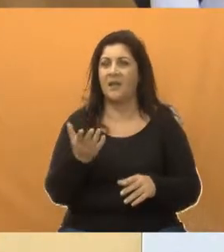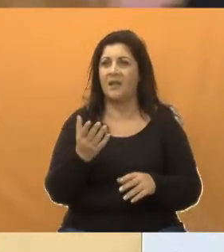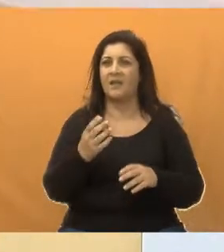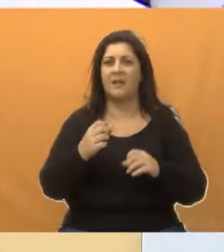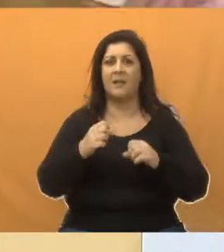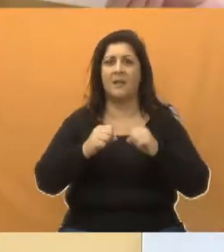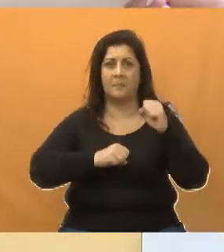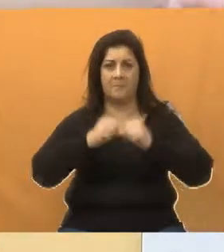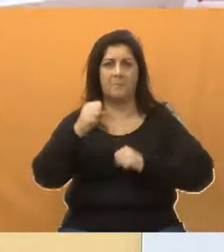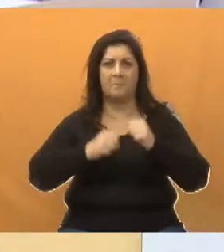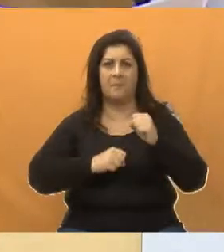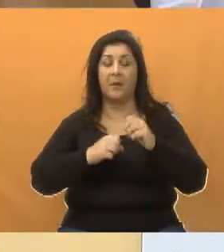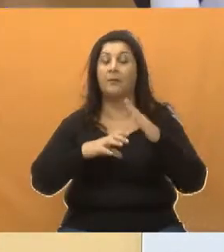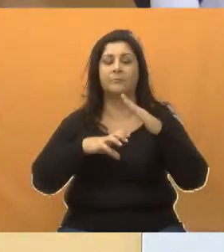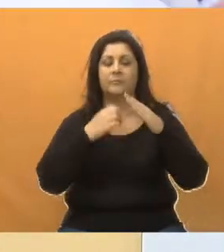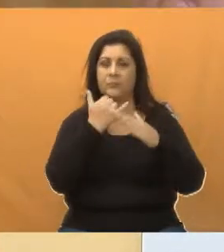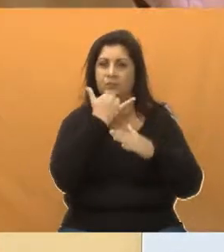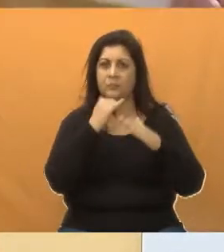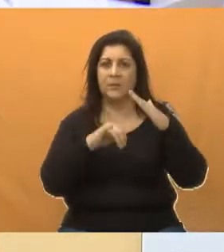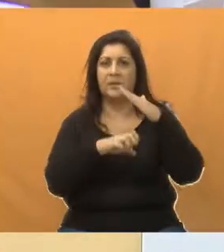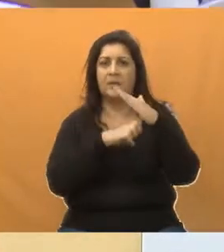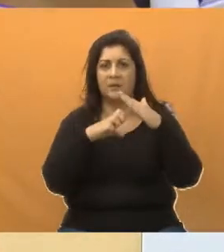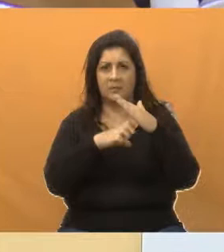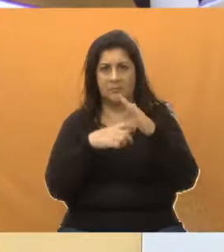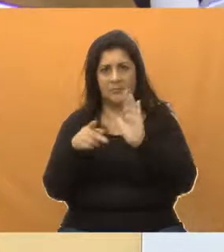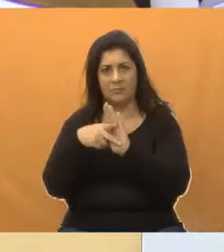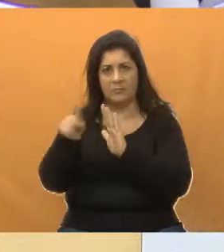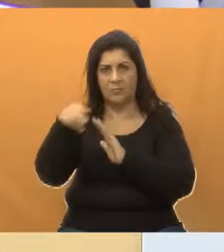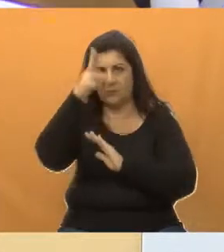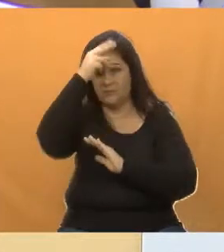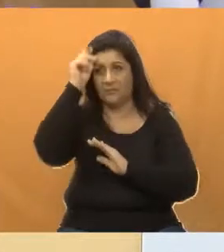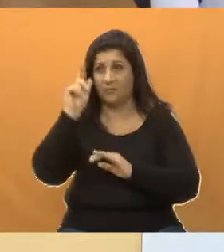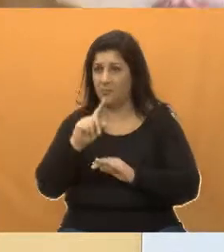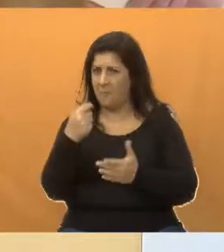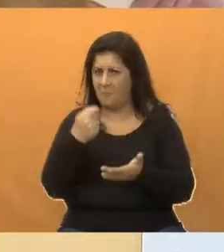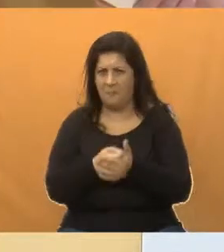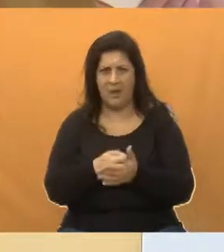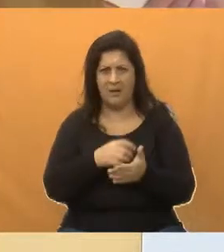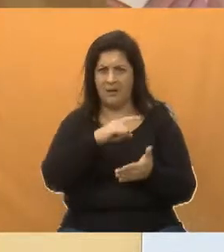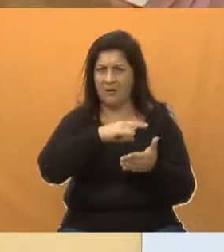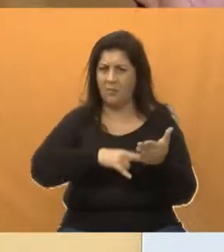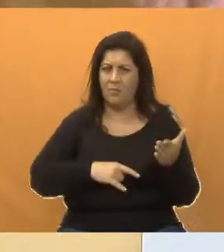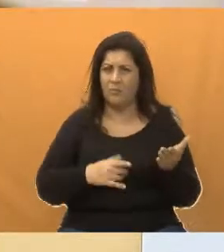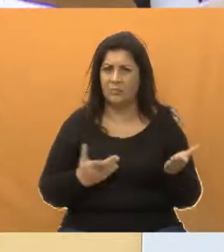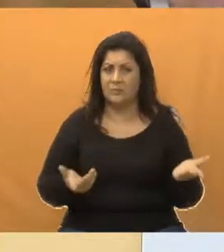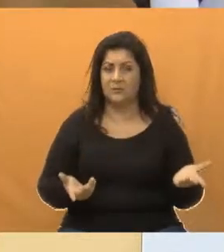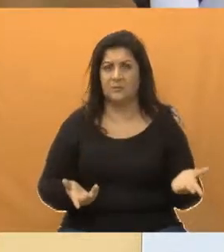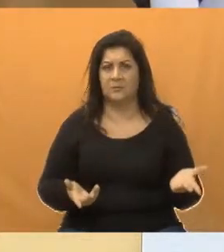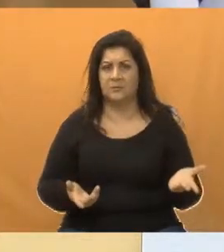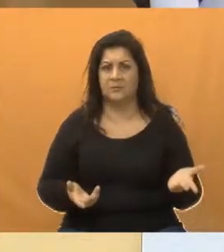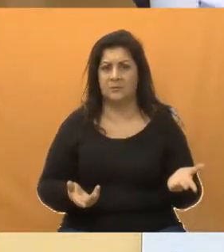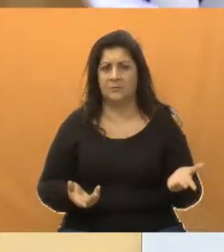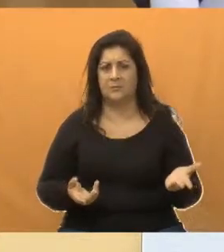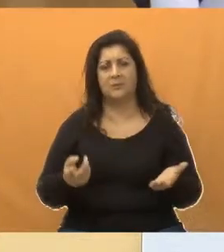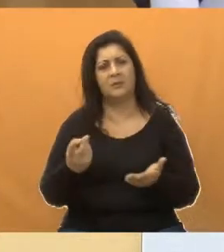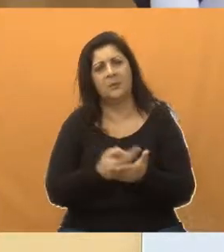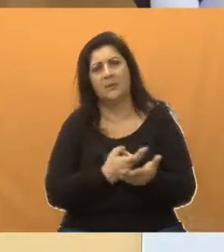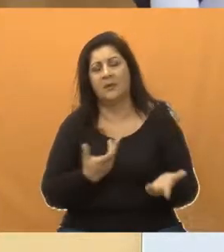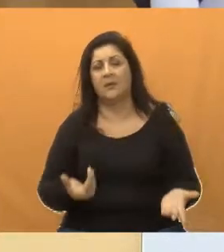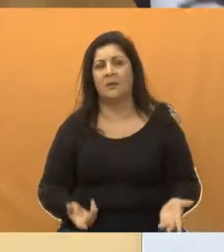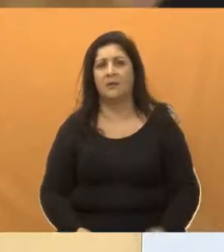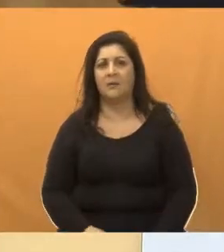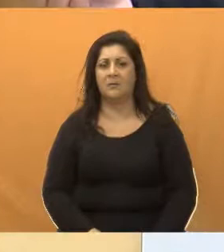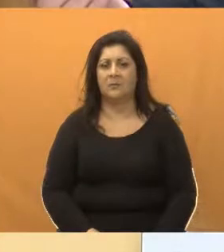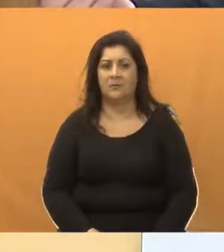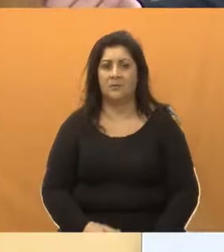públicos não paguem mais água, não paguem mais coleta de esgoto? E isso vai certamente ser repassado aos demais